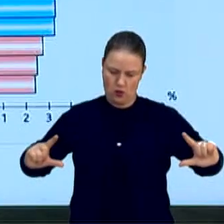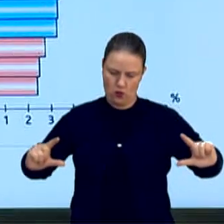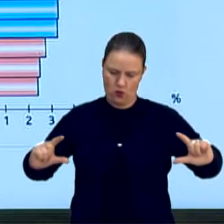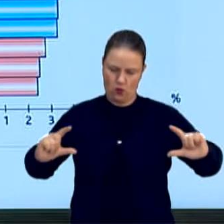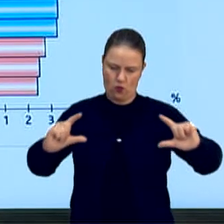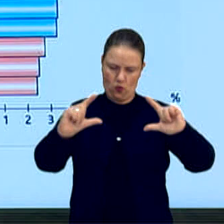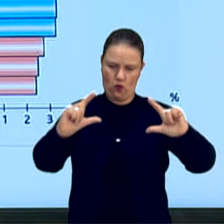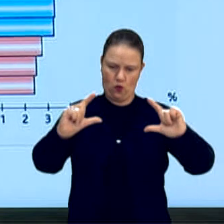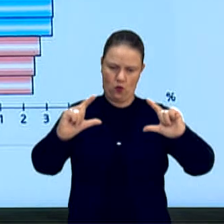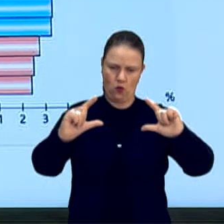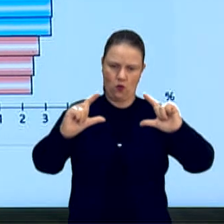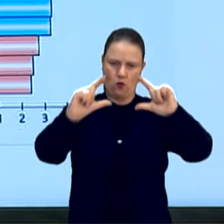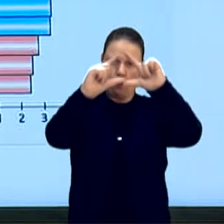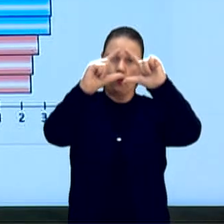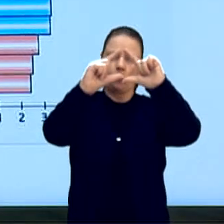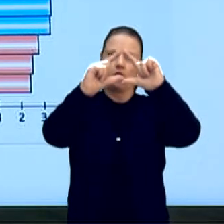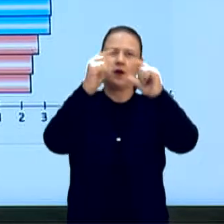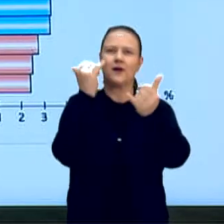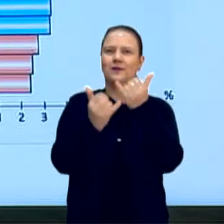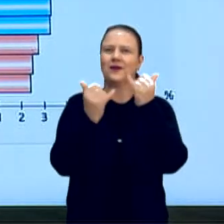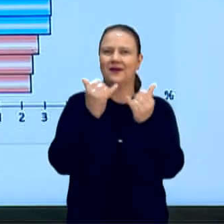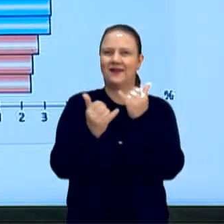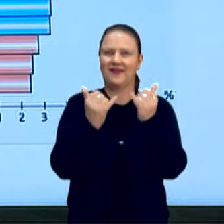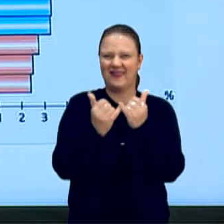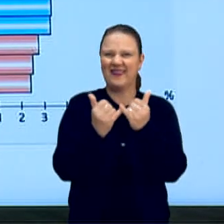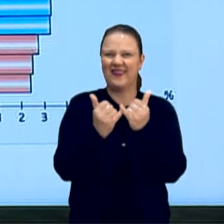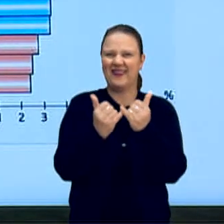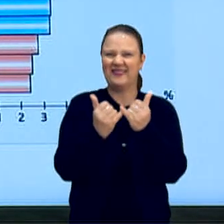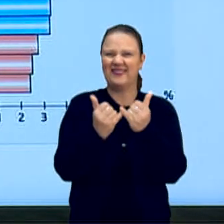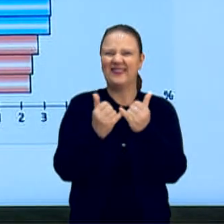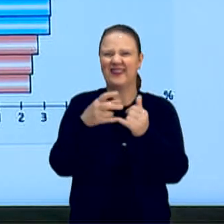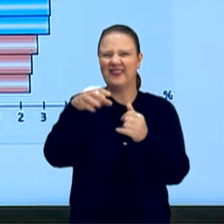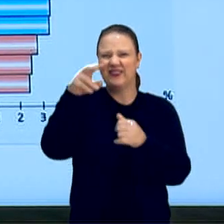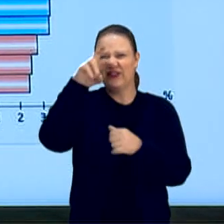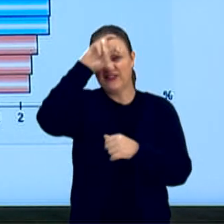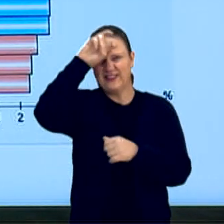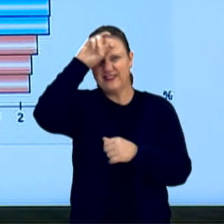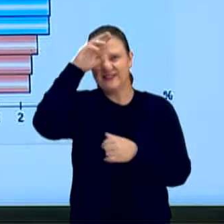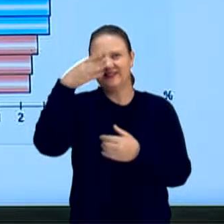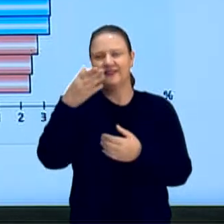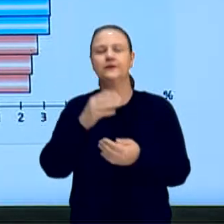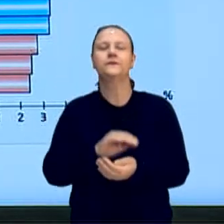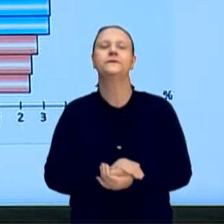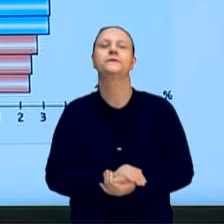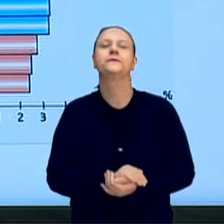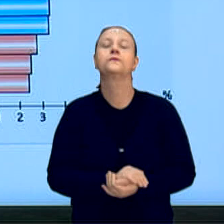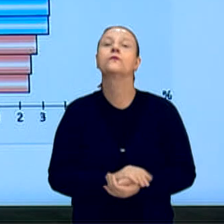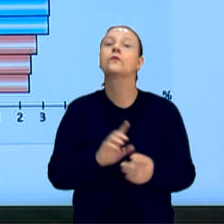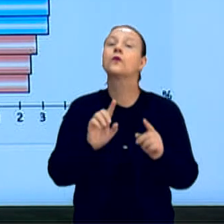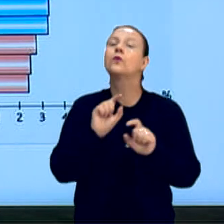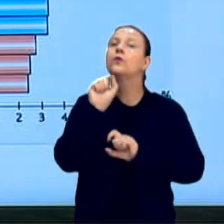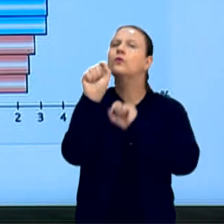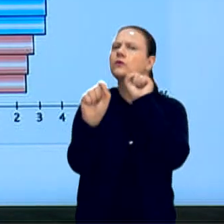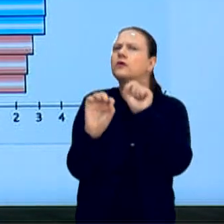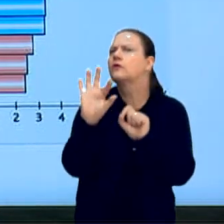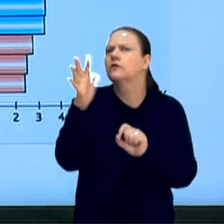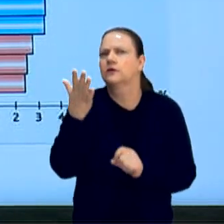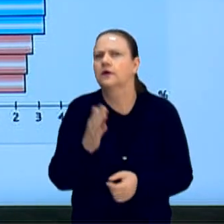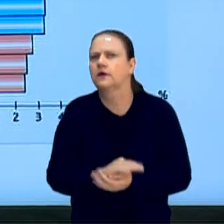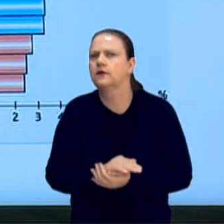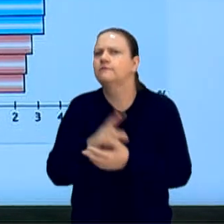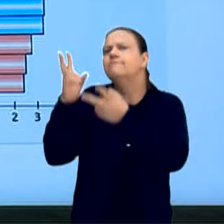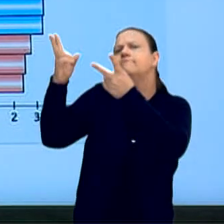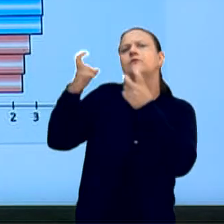de pirâmide mesmo. Até parece uma pirâmide maia, né? Mas veja, o que acontece nisso? O que